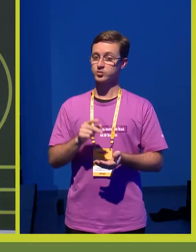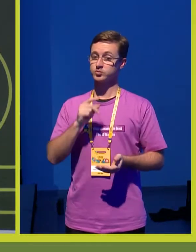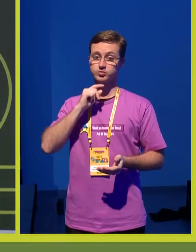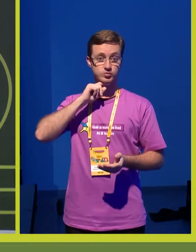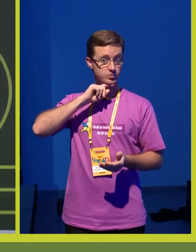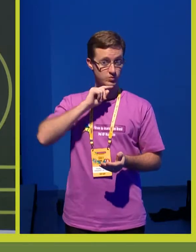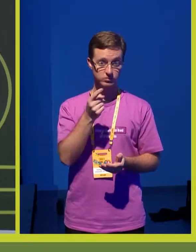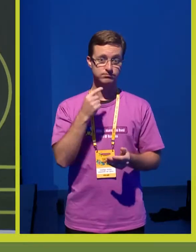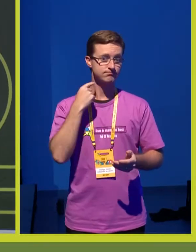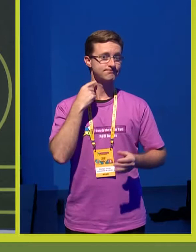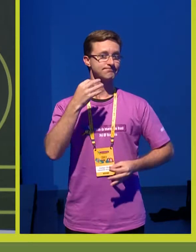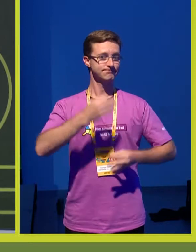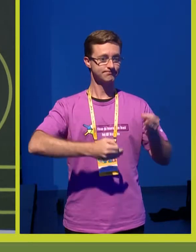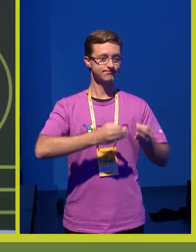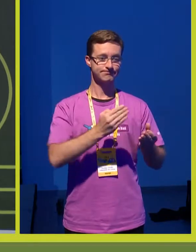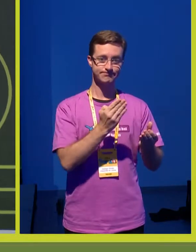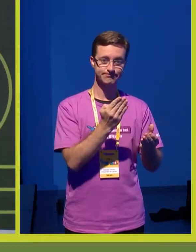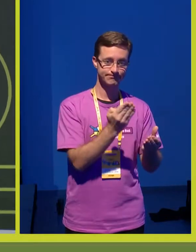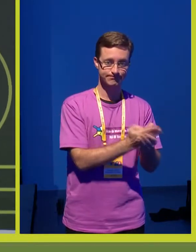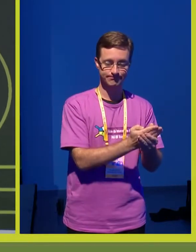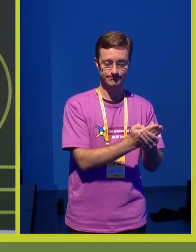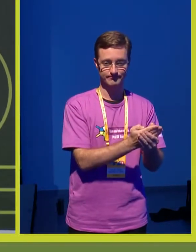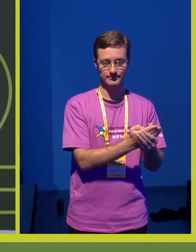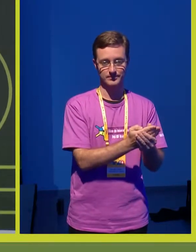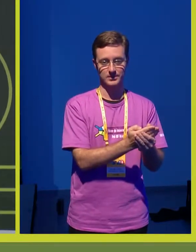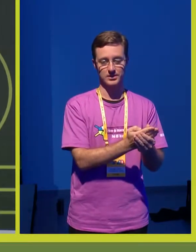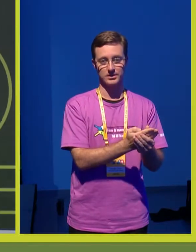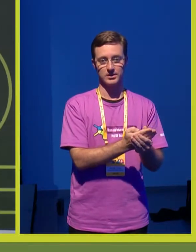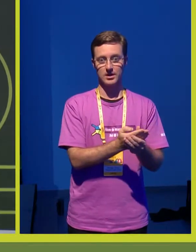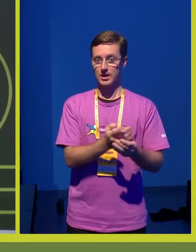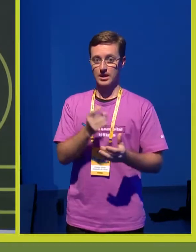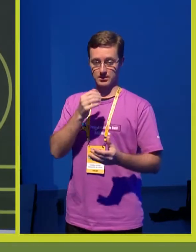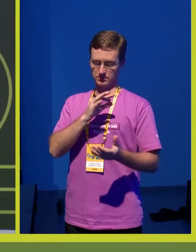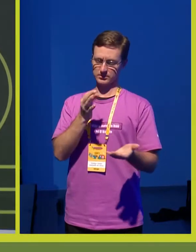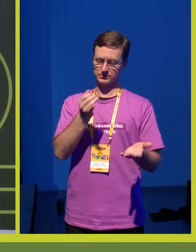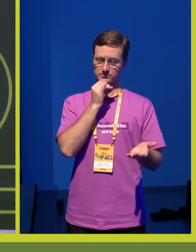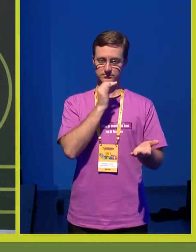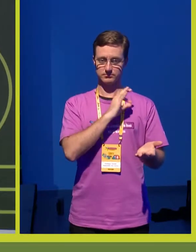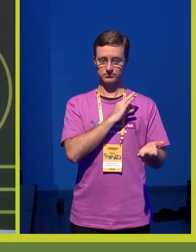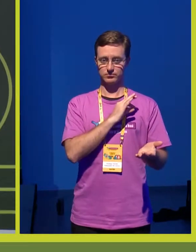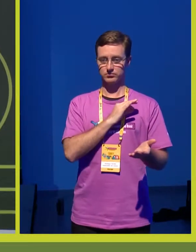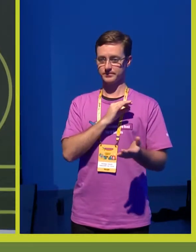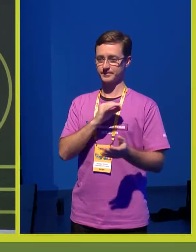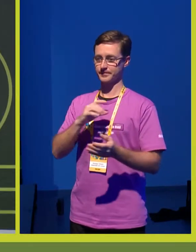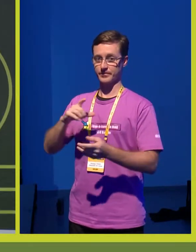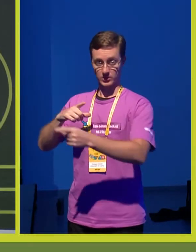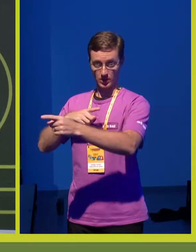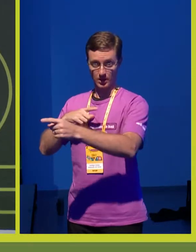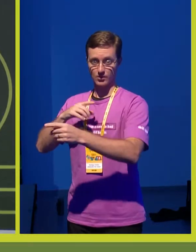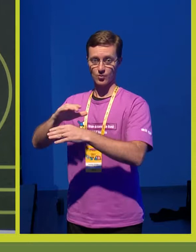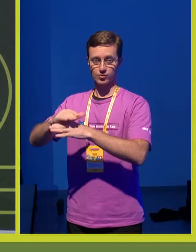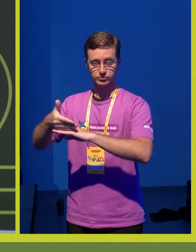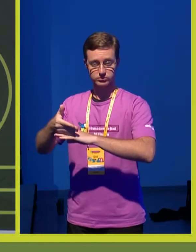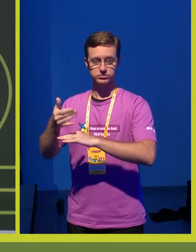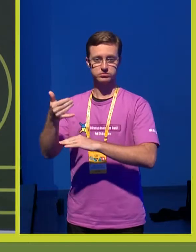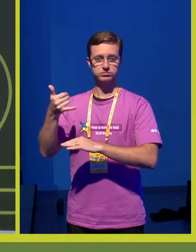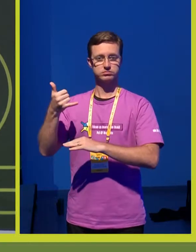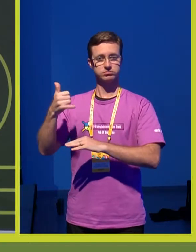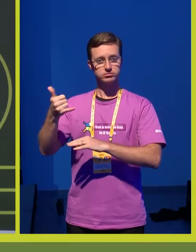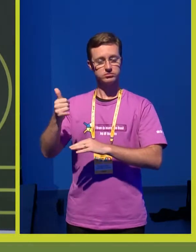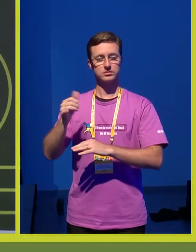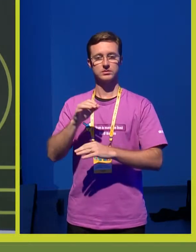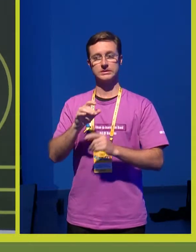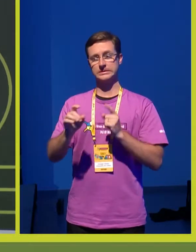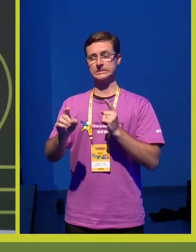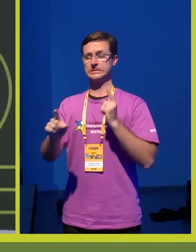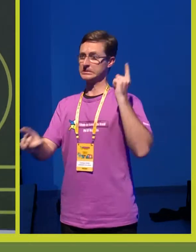autorização judicial por exemplo você está nessa situação de flagrância tem um computador ou tem um celular realmente